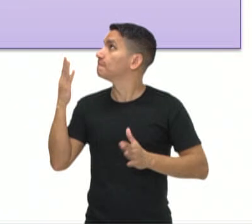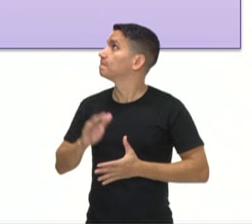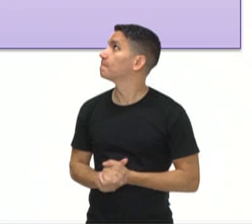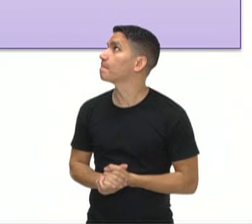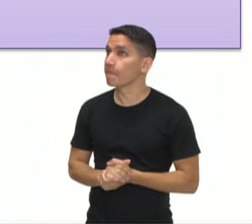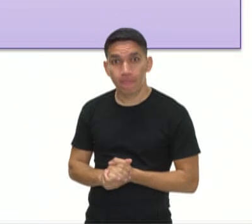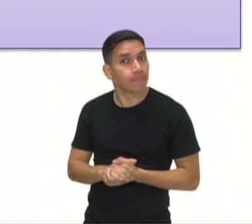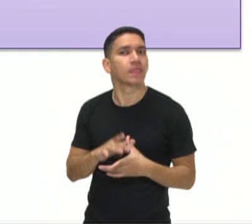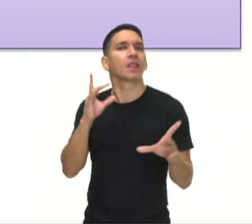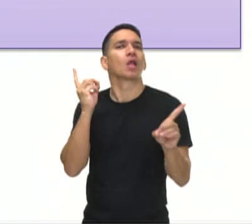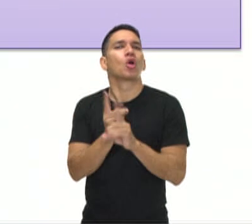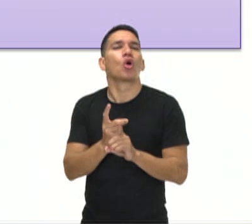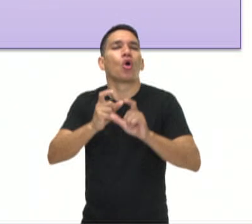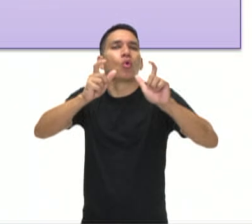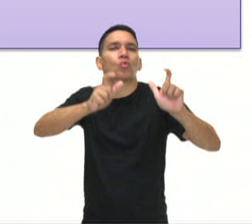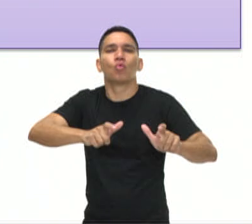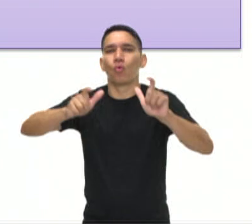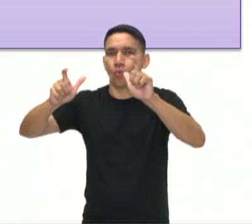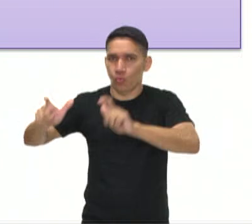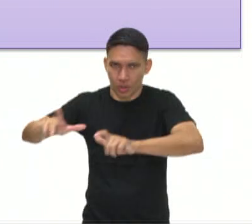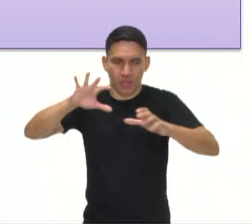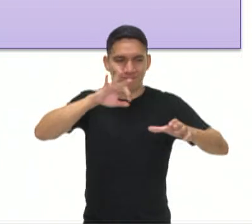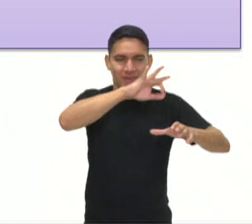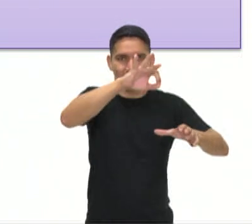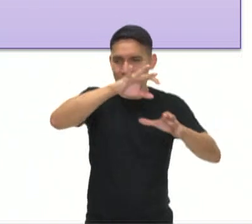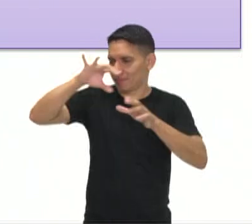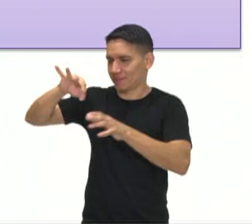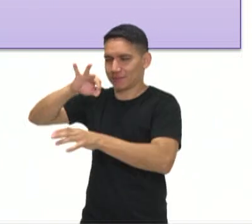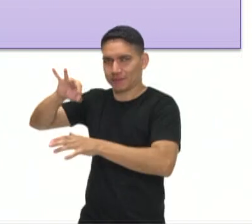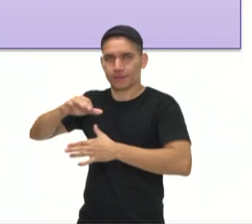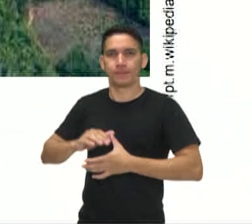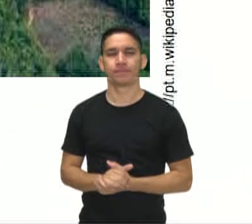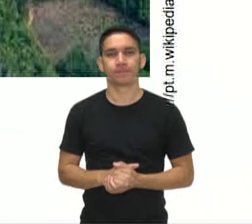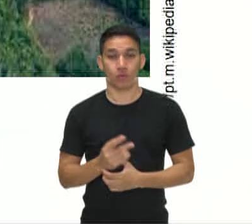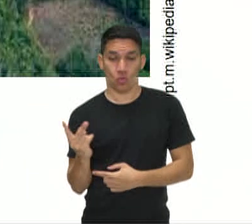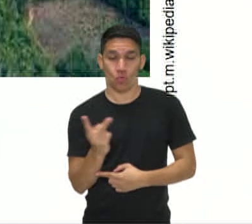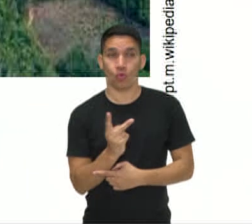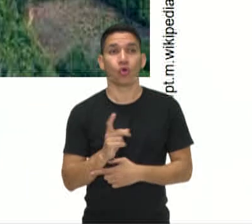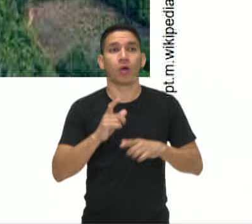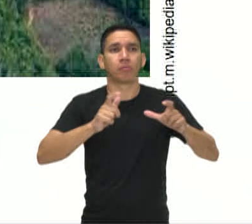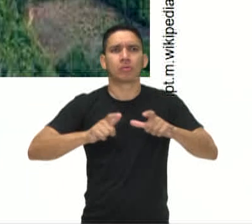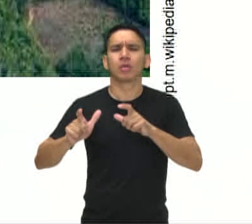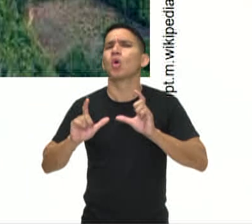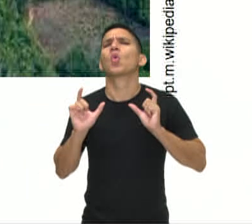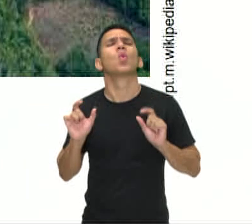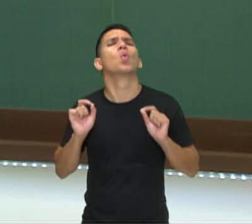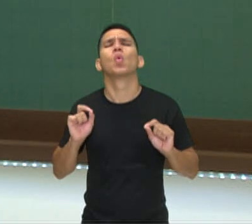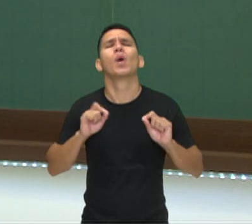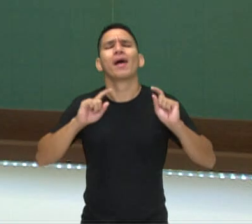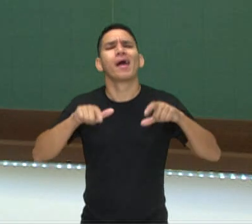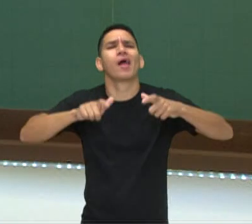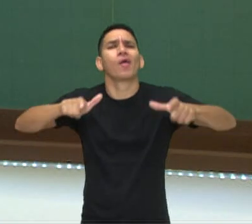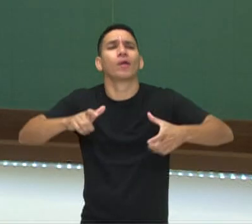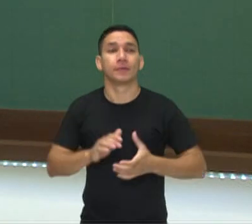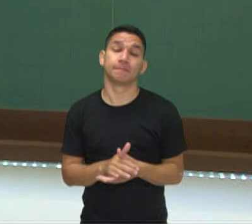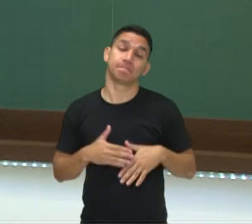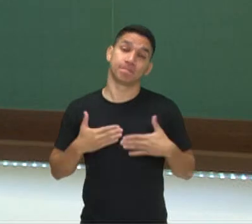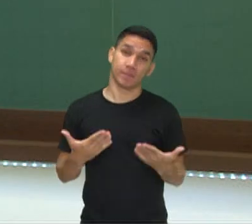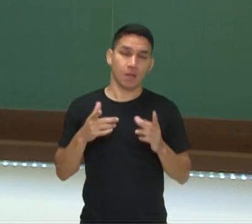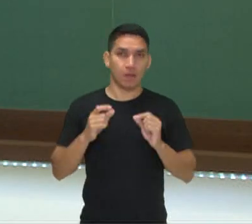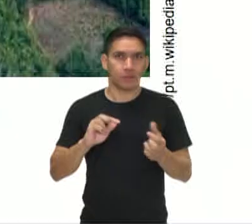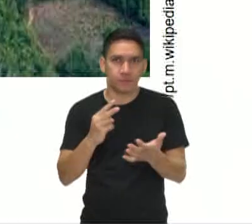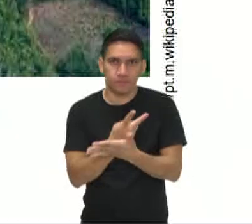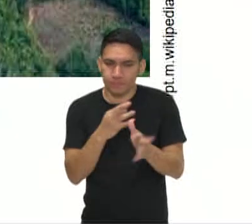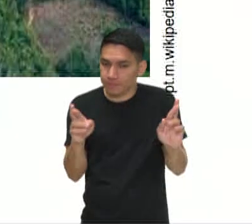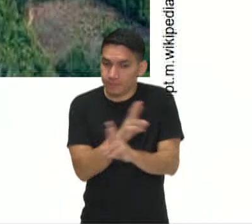nós encontramos o Camacuaca e o Seguirengu. São 2 lugares sagrados. Mas o que são esses lugares sagrados? Bom, eles